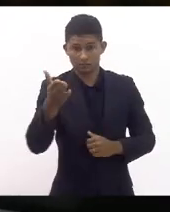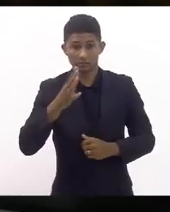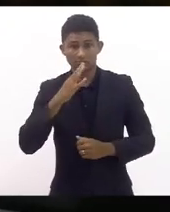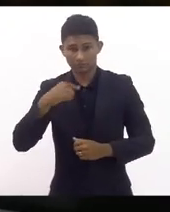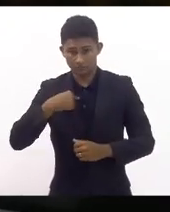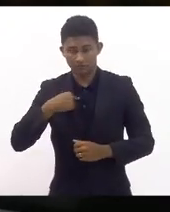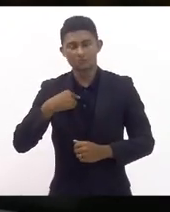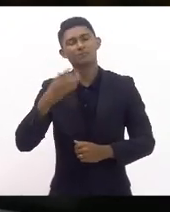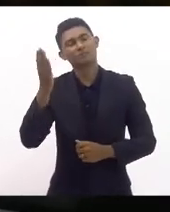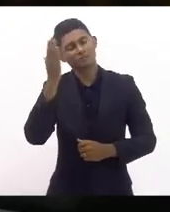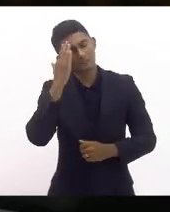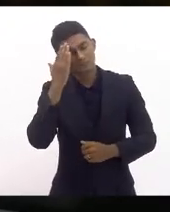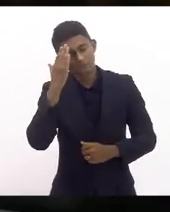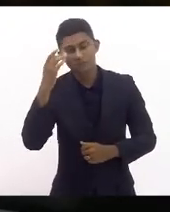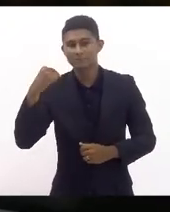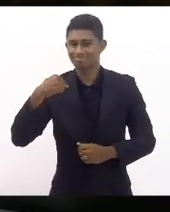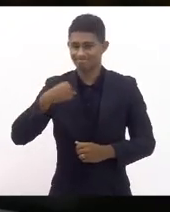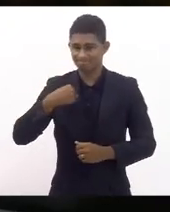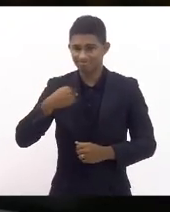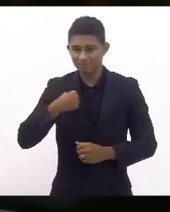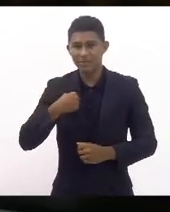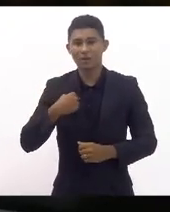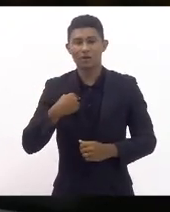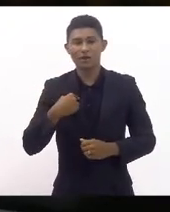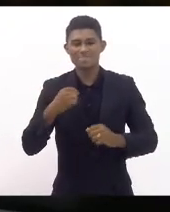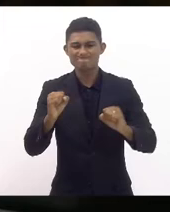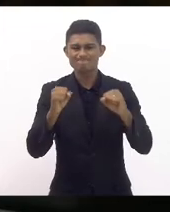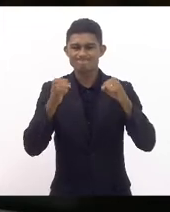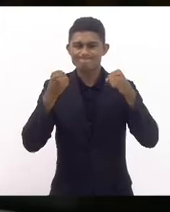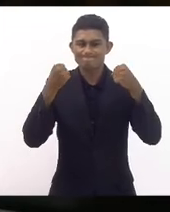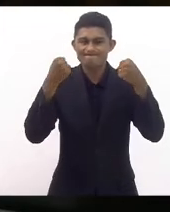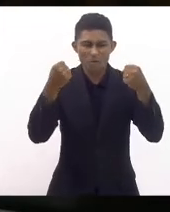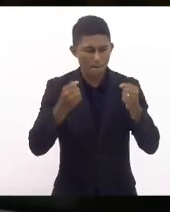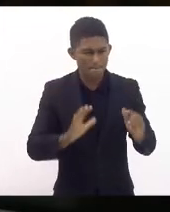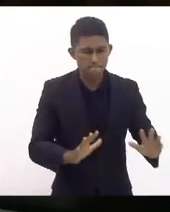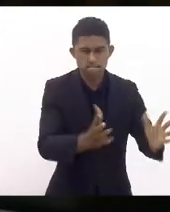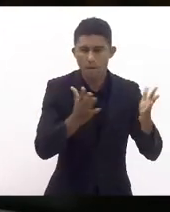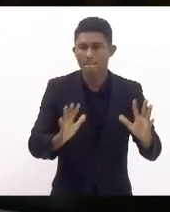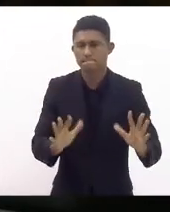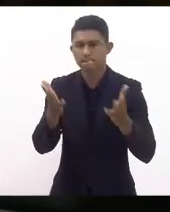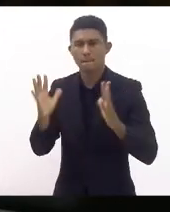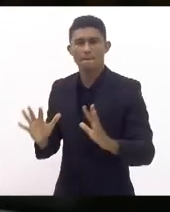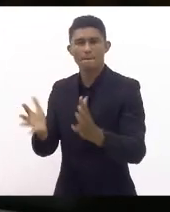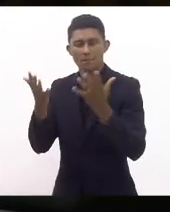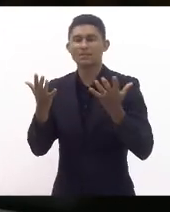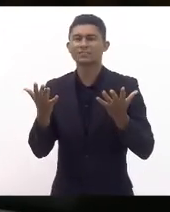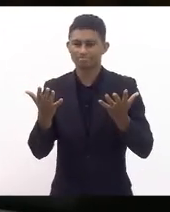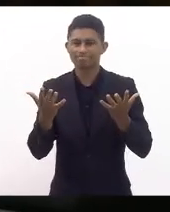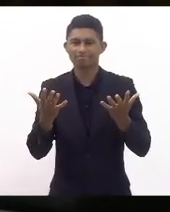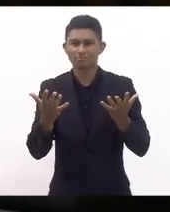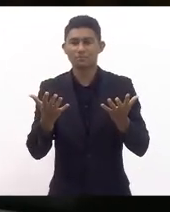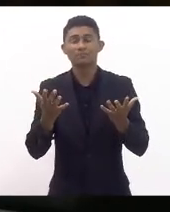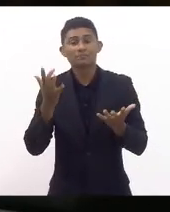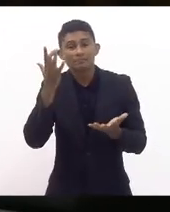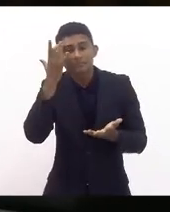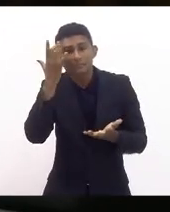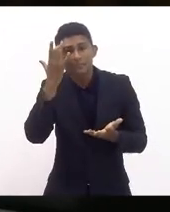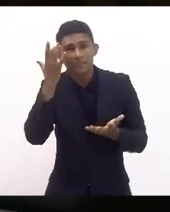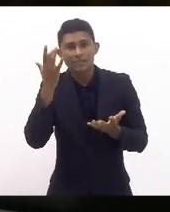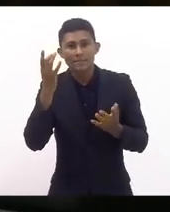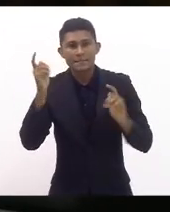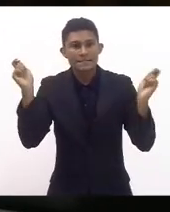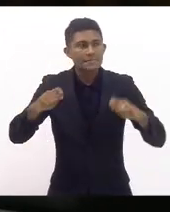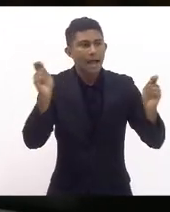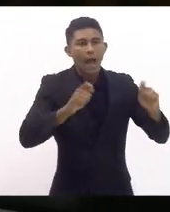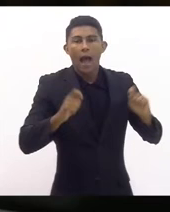eu sou um desenvolvimentista ferrenho. Eu acho que a gente só consegue fazer as coisas à medida que a